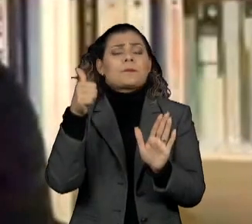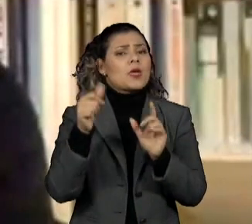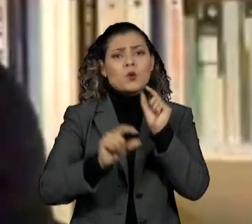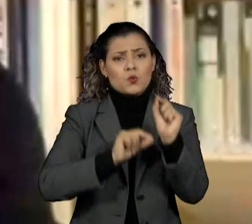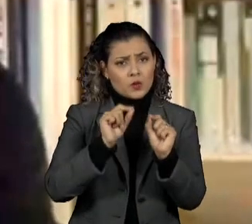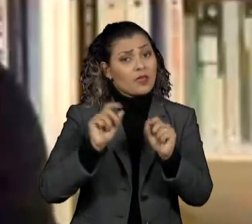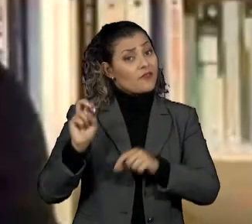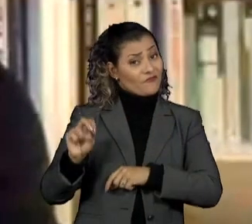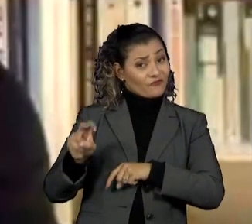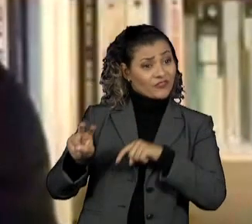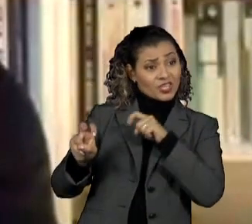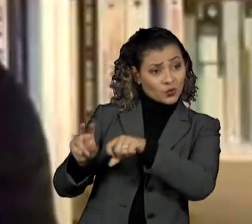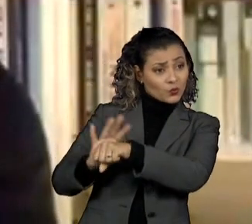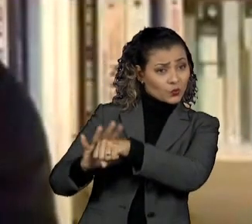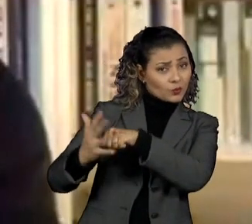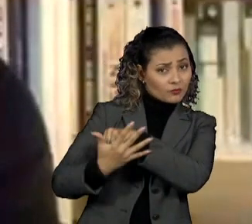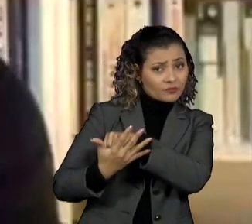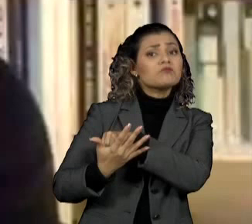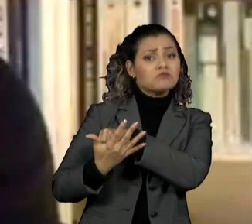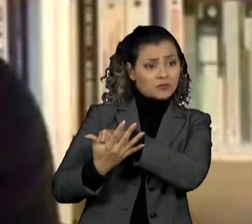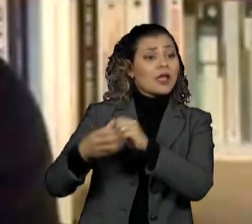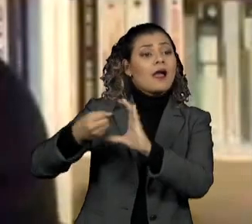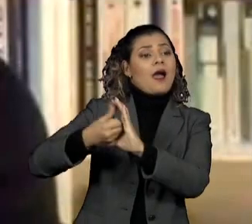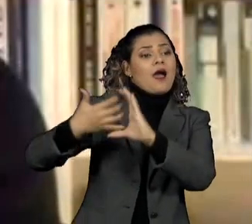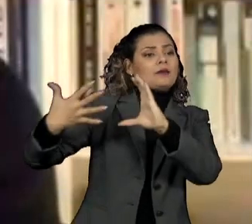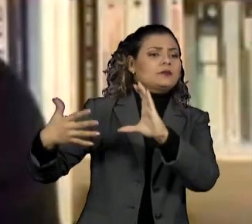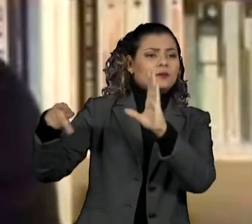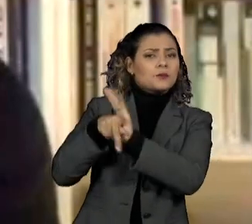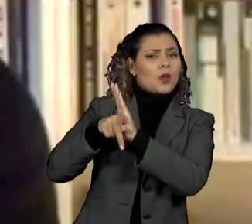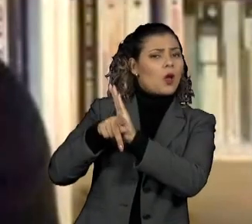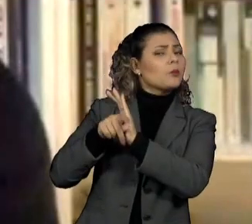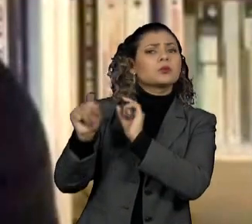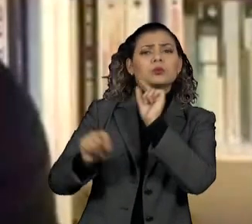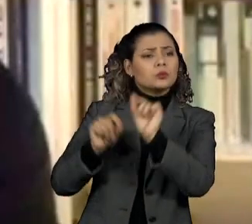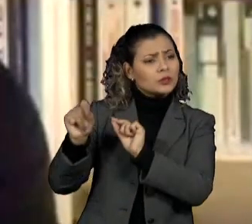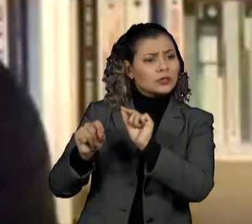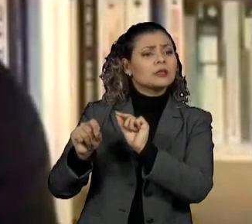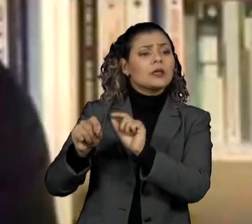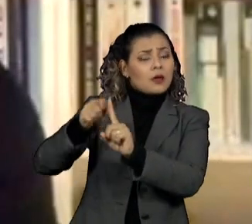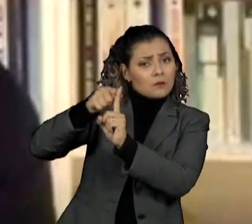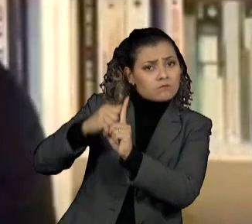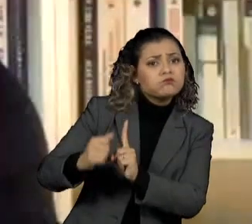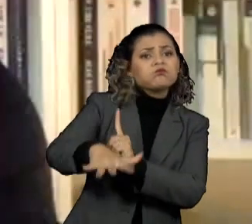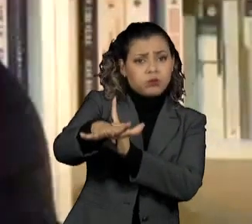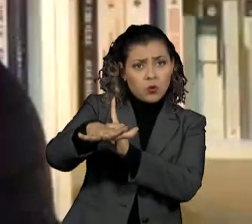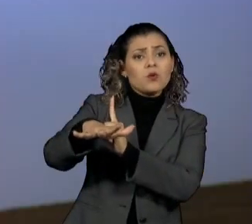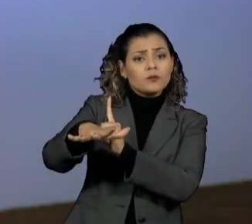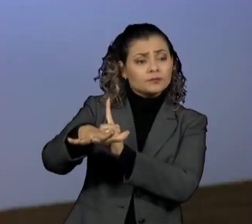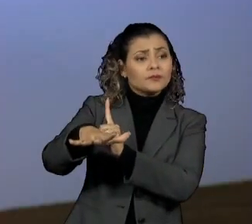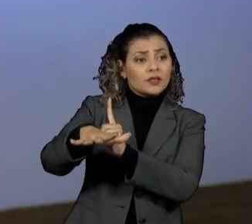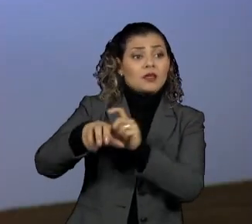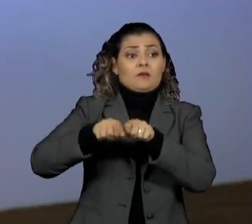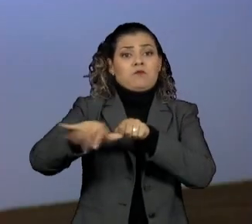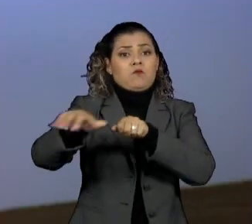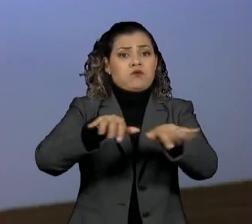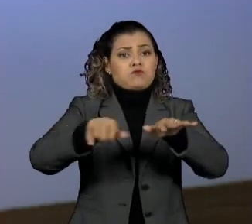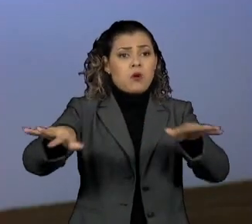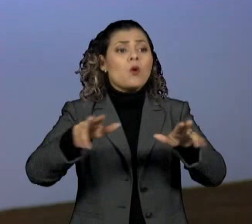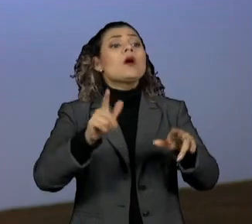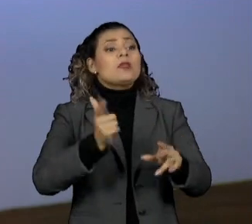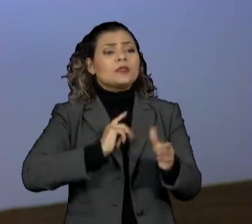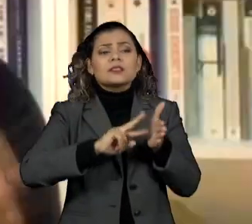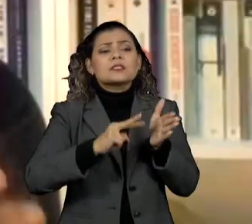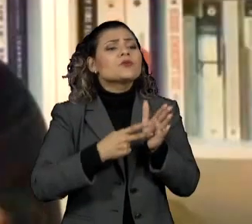os virusos são caracterizados por o nível de infectividade que eles têm. Em outras palavras, se